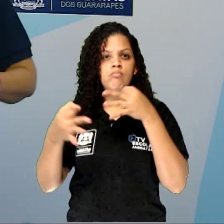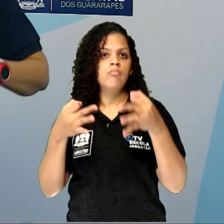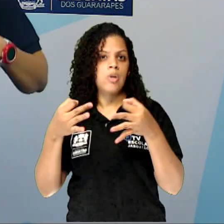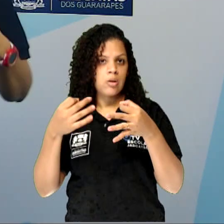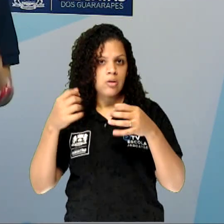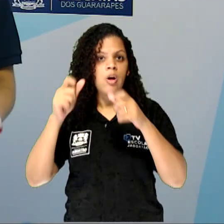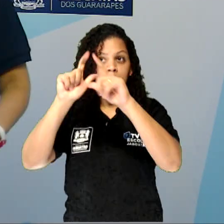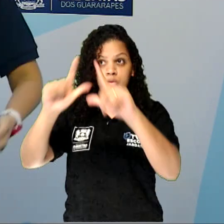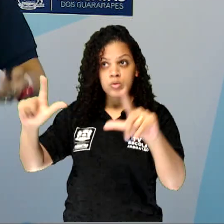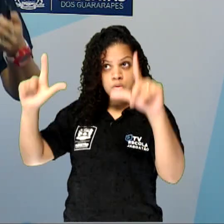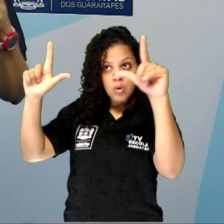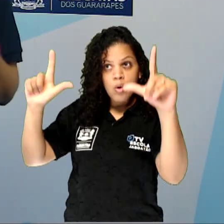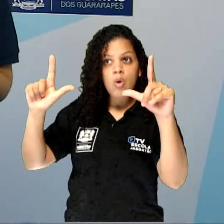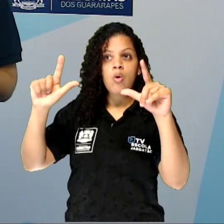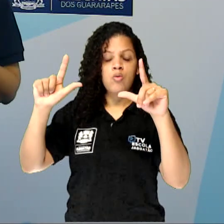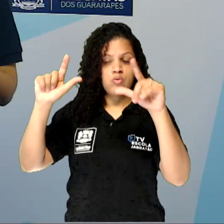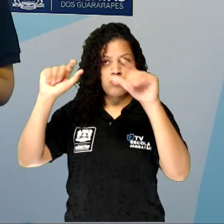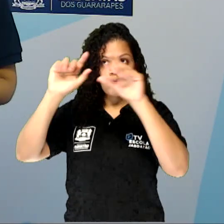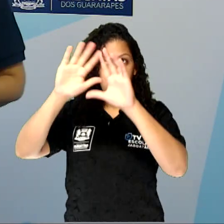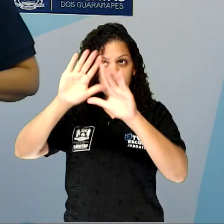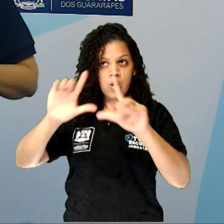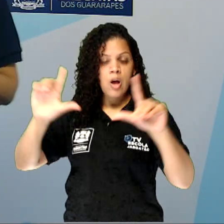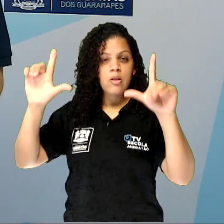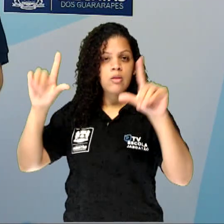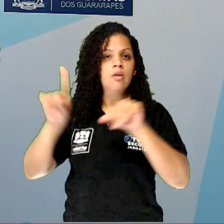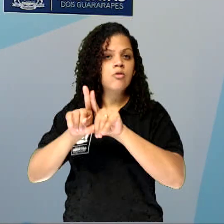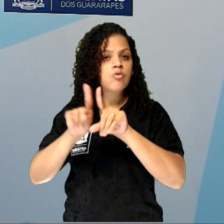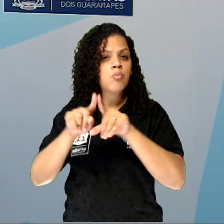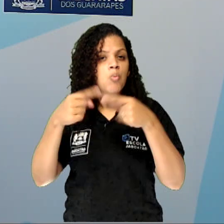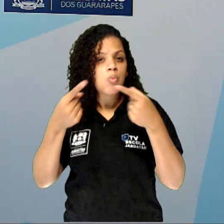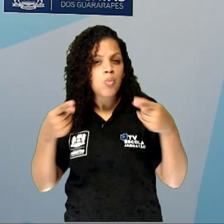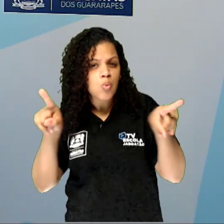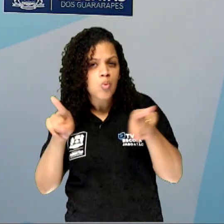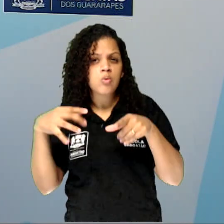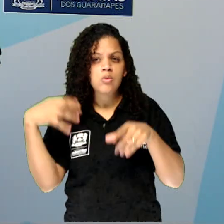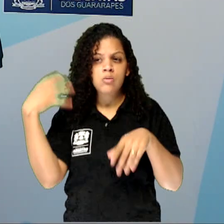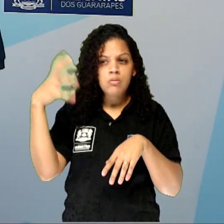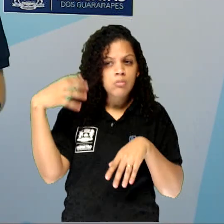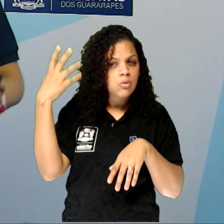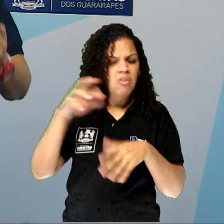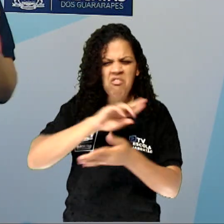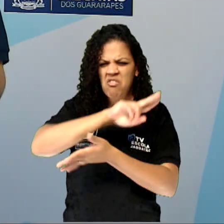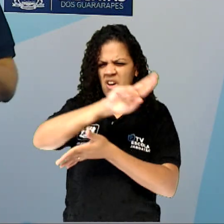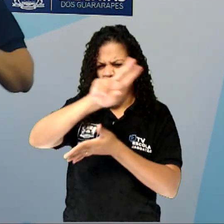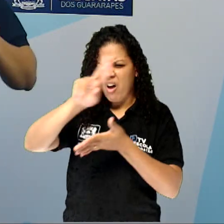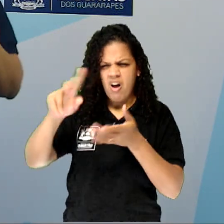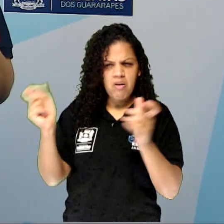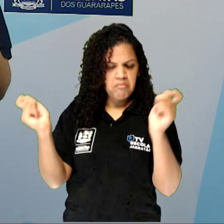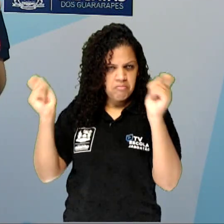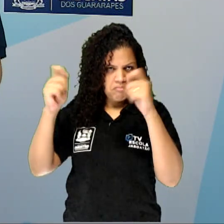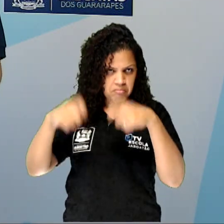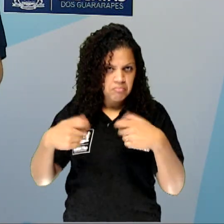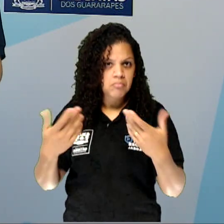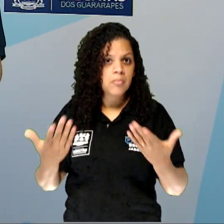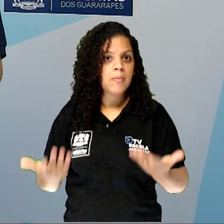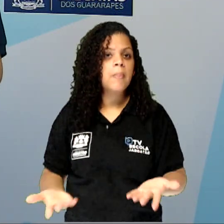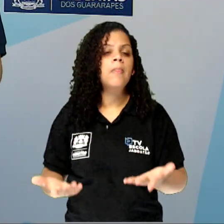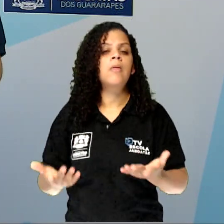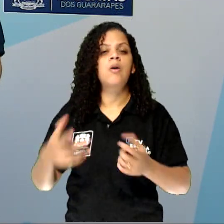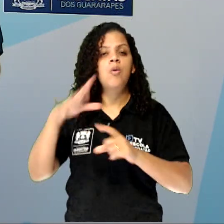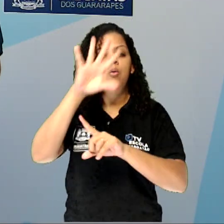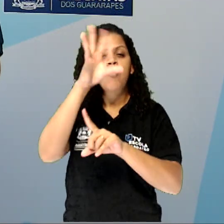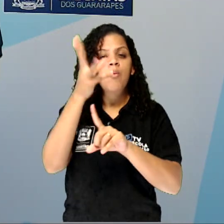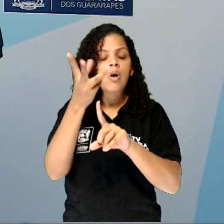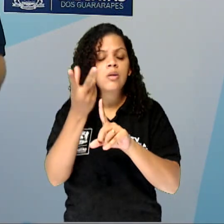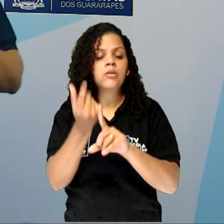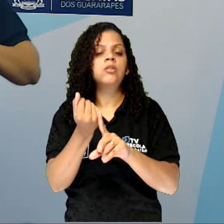cartazes, música de diferentes estilos e linguagens, ou seja, uma infinidade de possibilidades. Então, na videoarte, o artista ele vai, né,